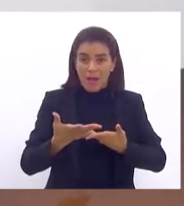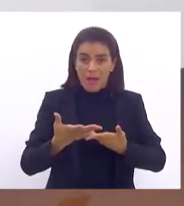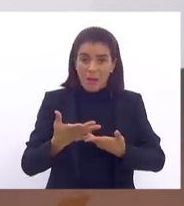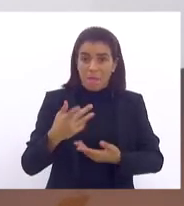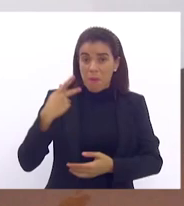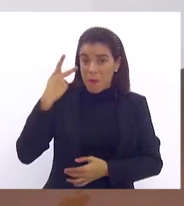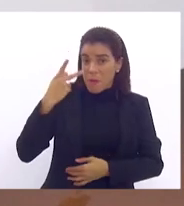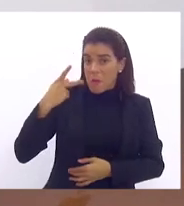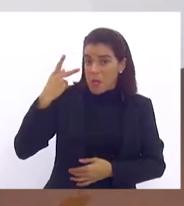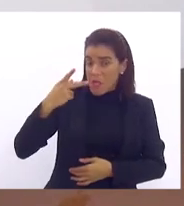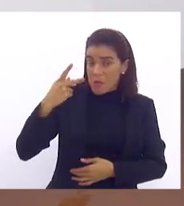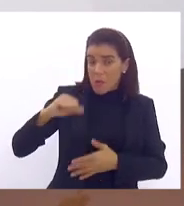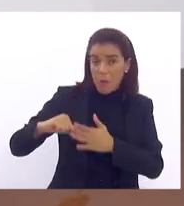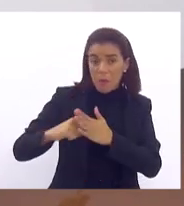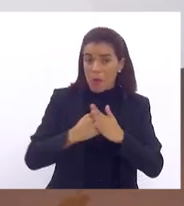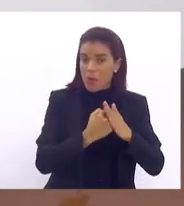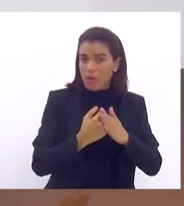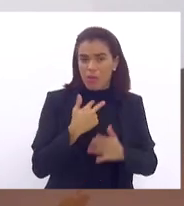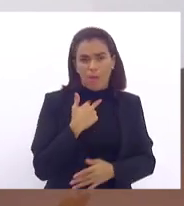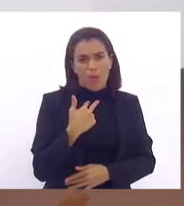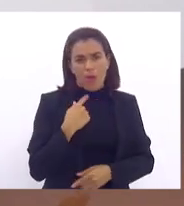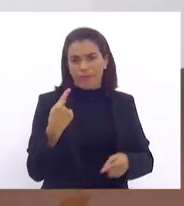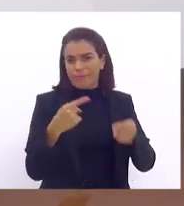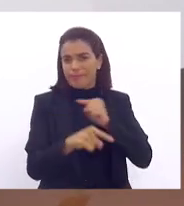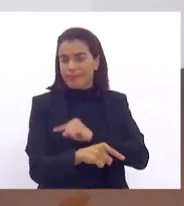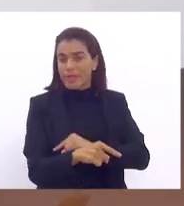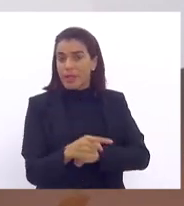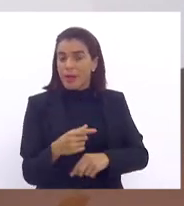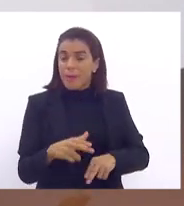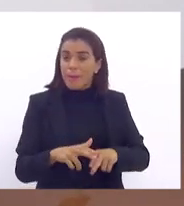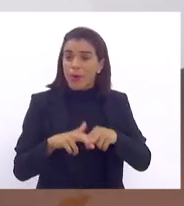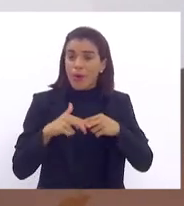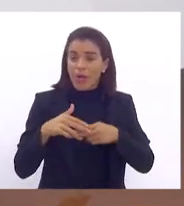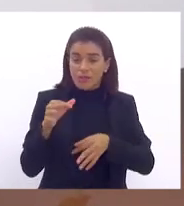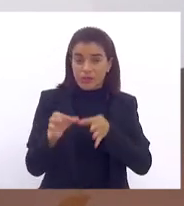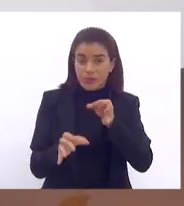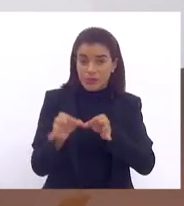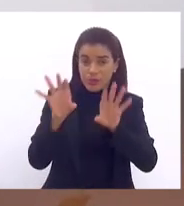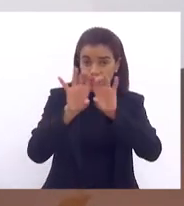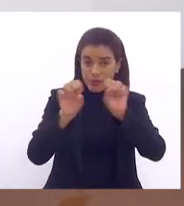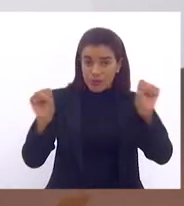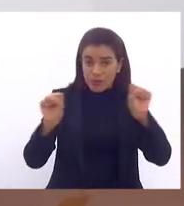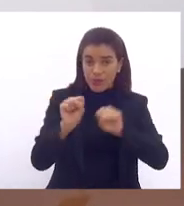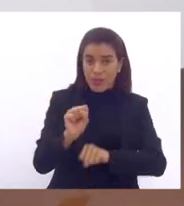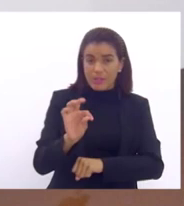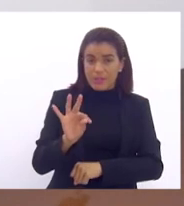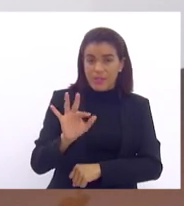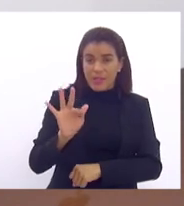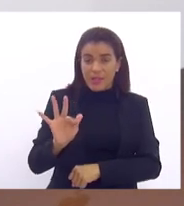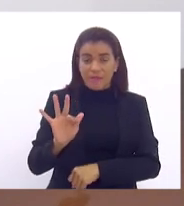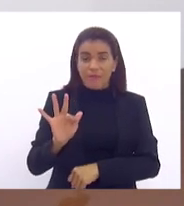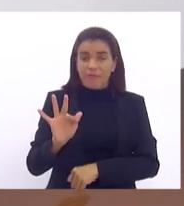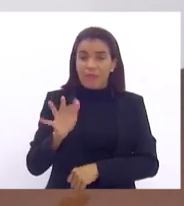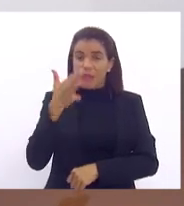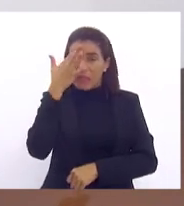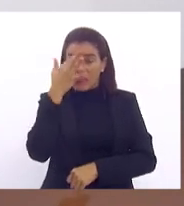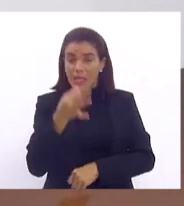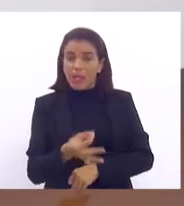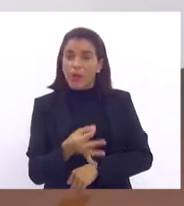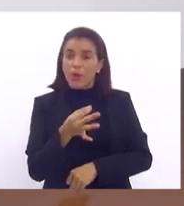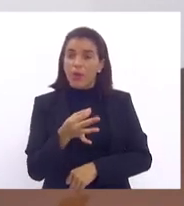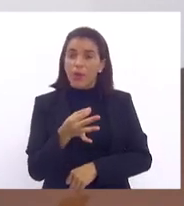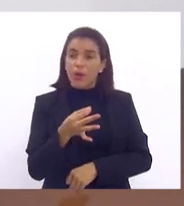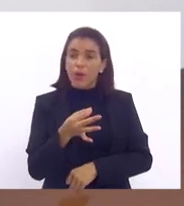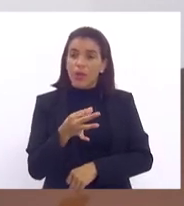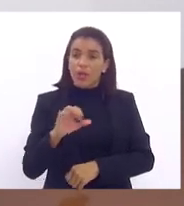parlamentares esse bloqueio não seria possível seja porque a própria jurisprudência do o STF entendeu que a imunidade se prorroga para